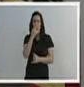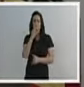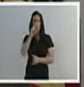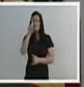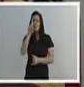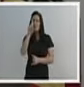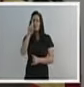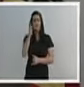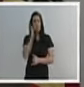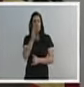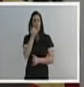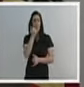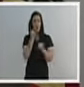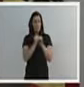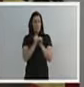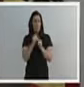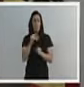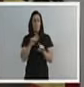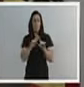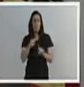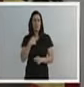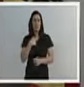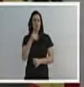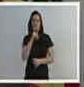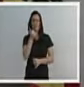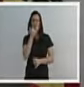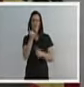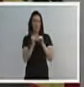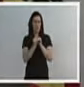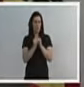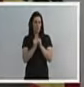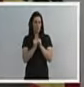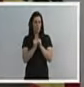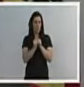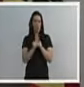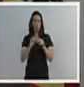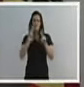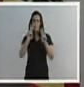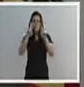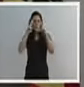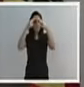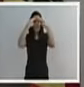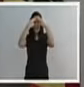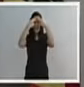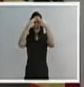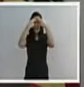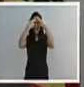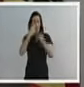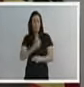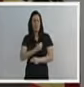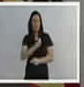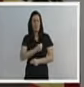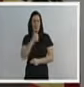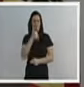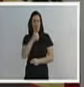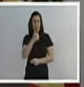sabe, já tenha me perdoado, mas eu não consigo me perdoar. Então, o trauma, senhoras e senhores, que fica na vida de uma